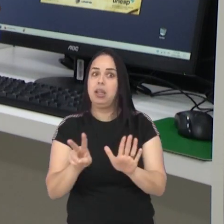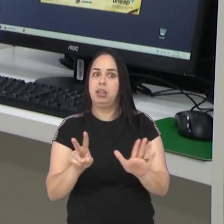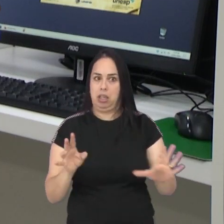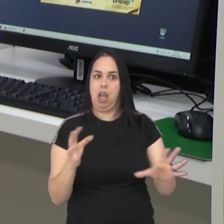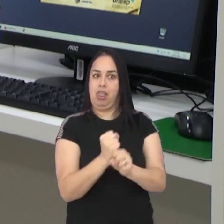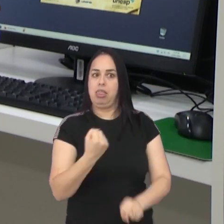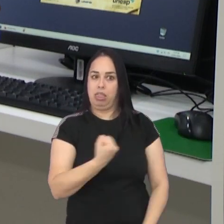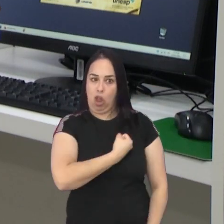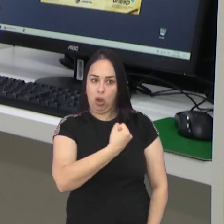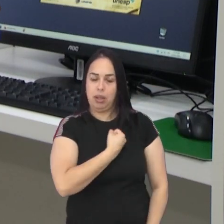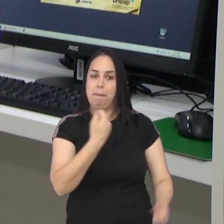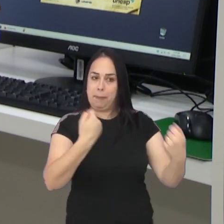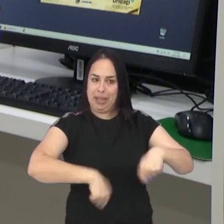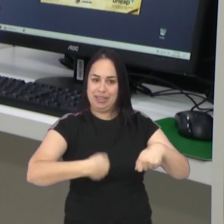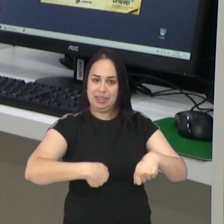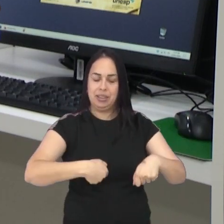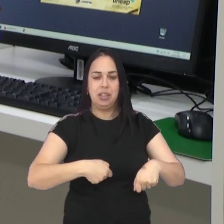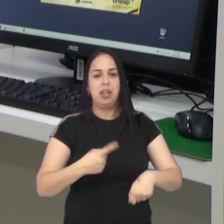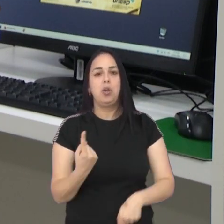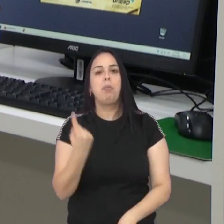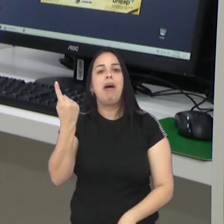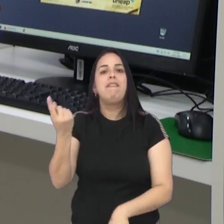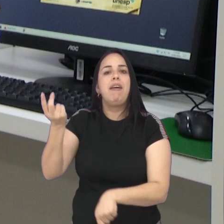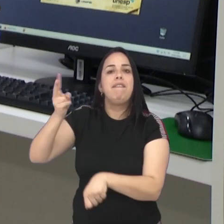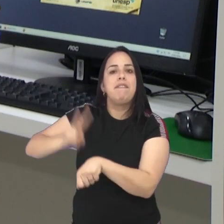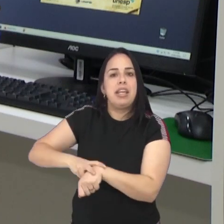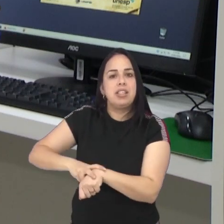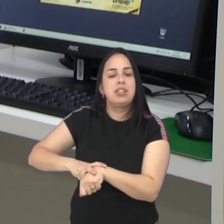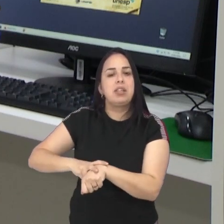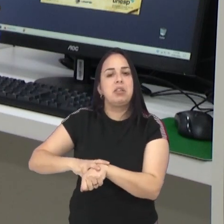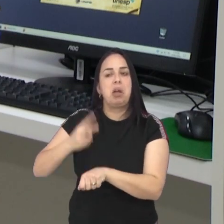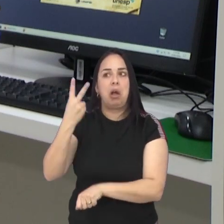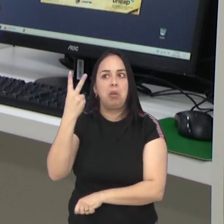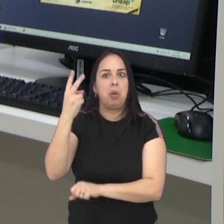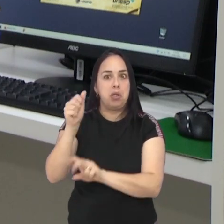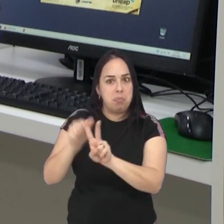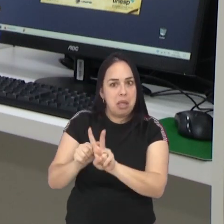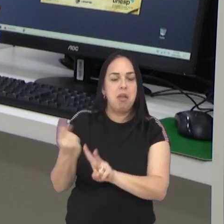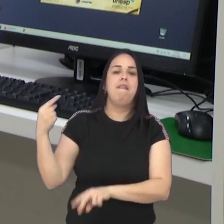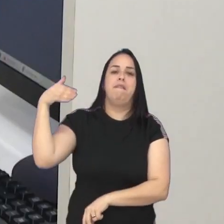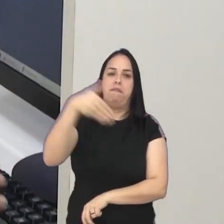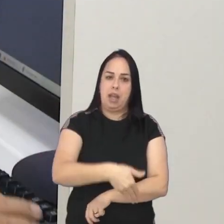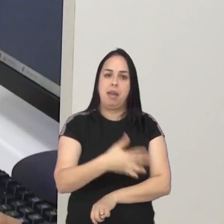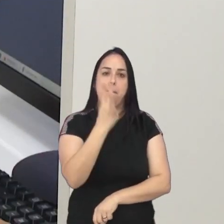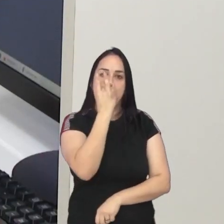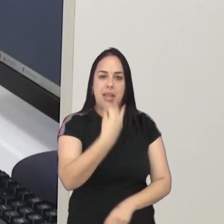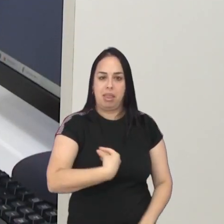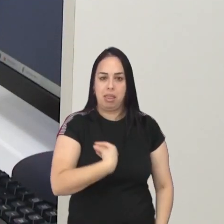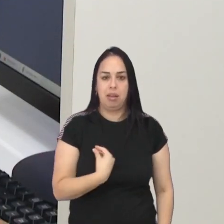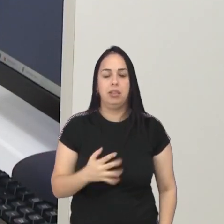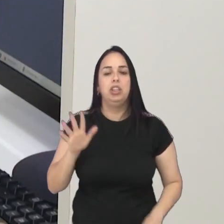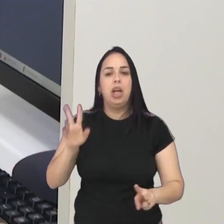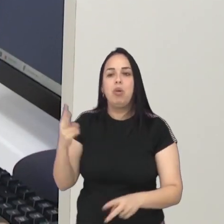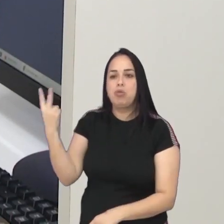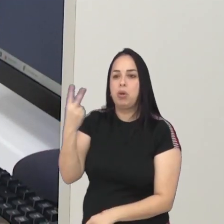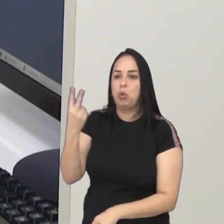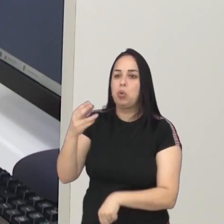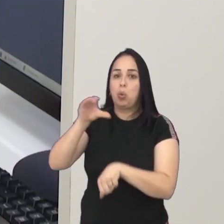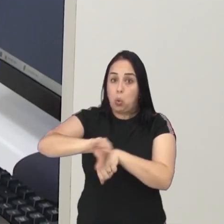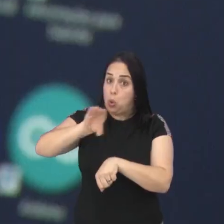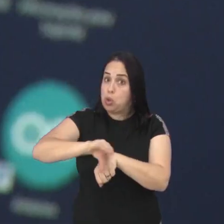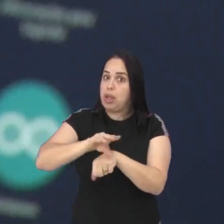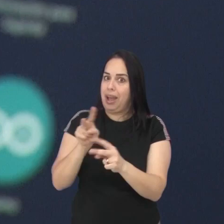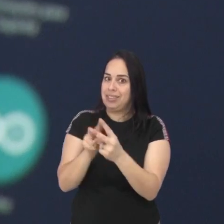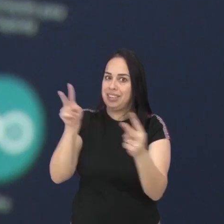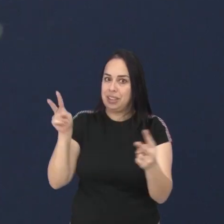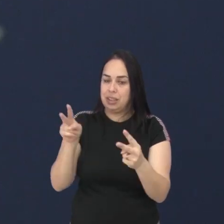valem nota, e depois, uma vez por bimestre, tem uma prova final. Esse já é o segundo curso à distância que ele